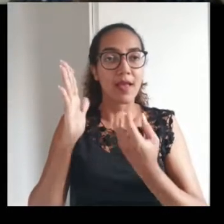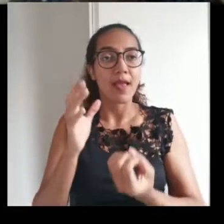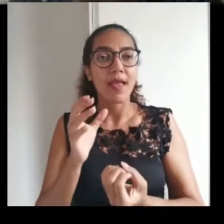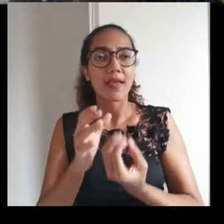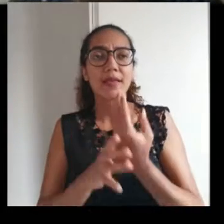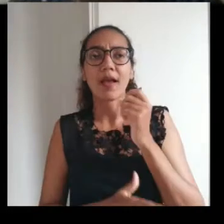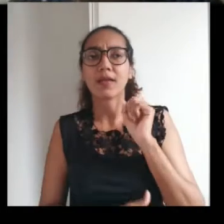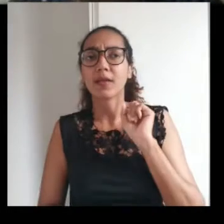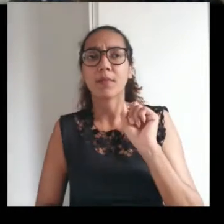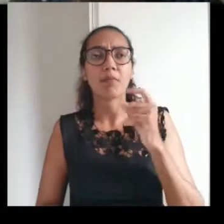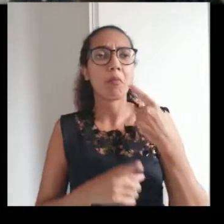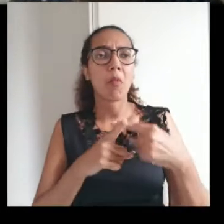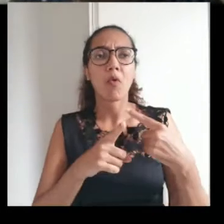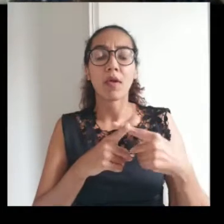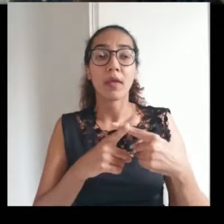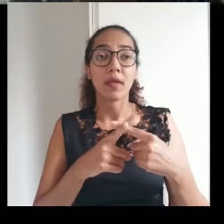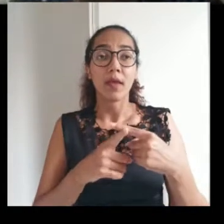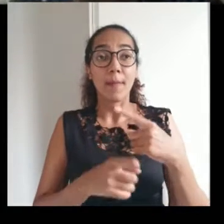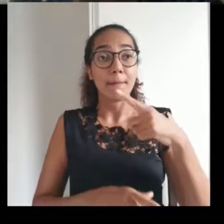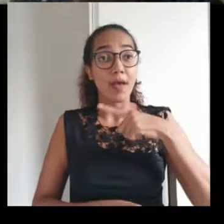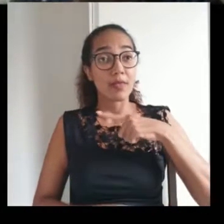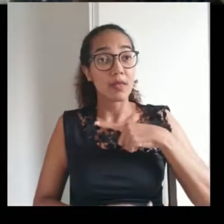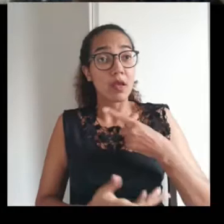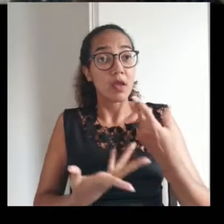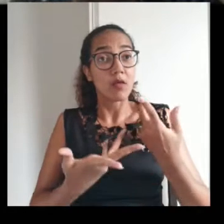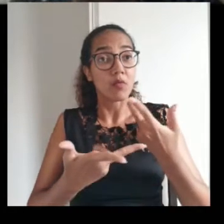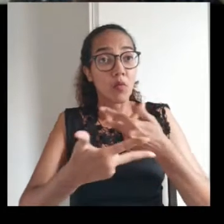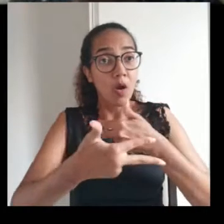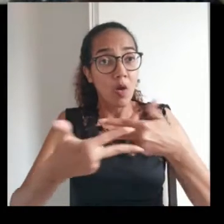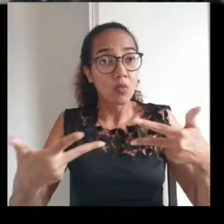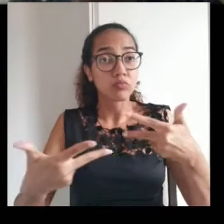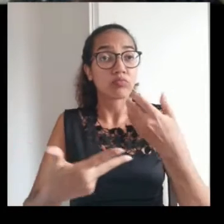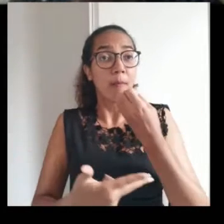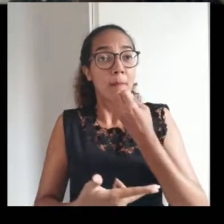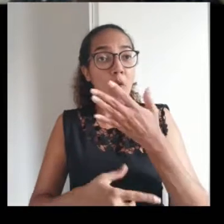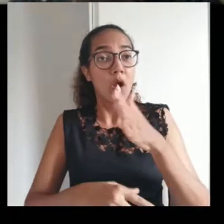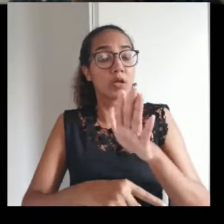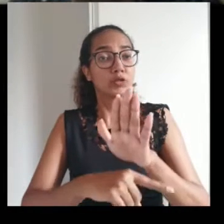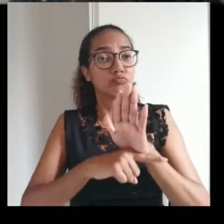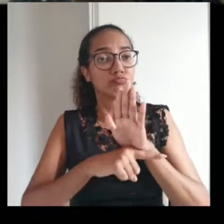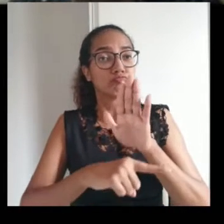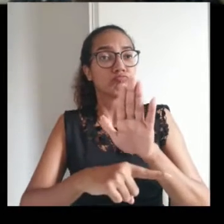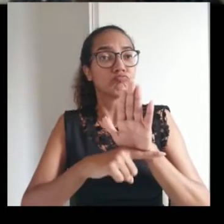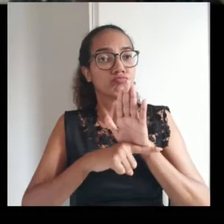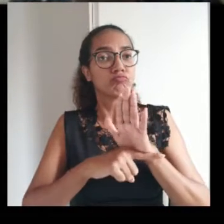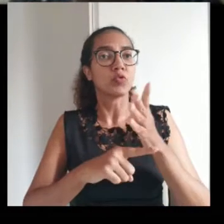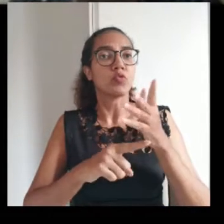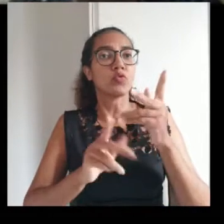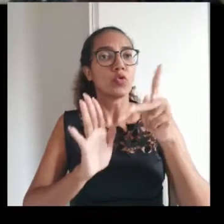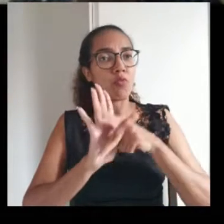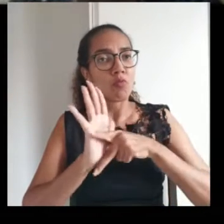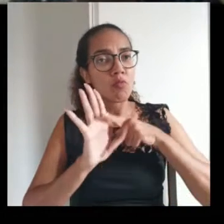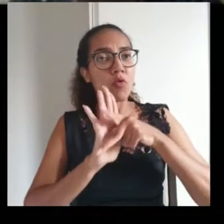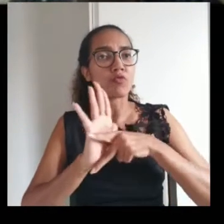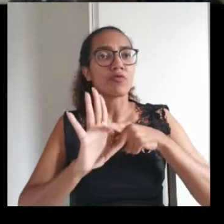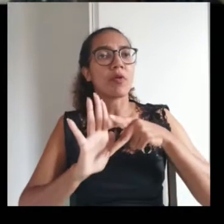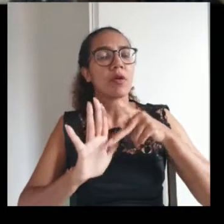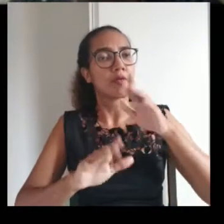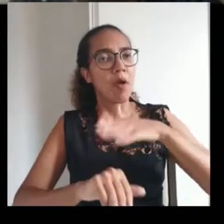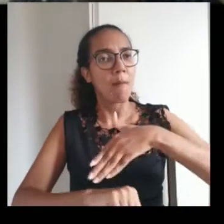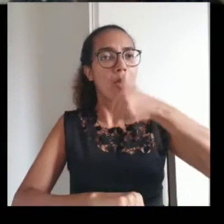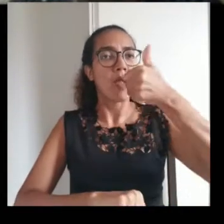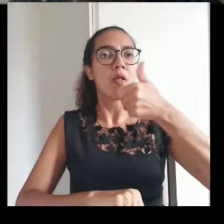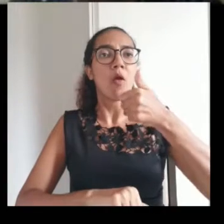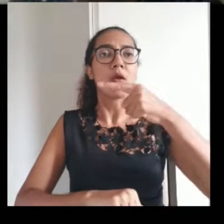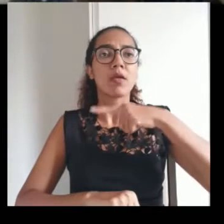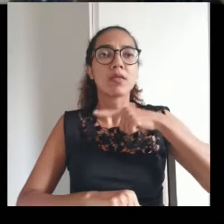propriedade benéfica, né? Alguma coisa que venha agregar para a solução